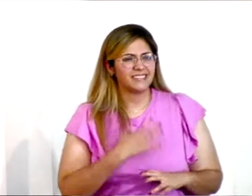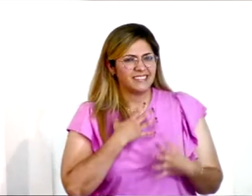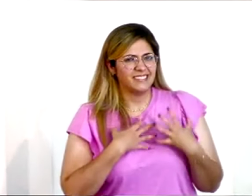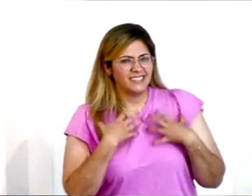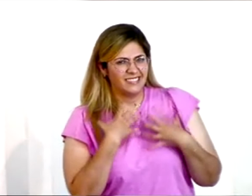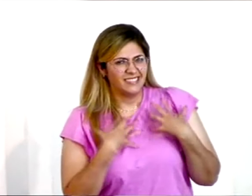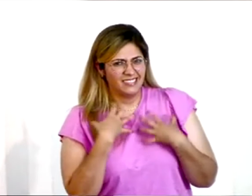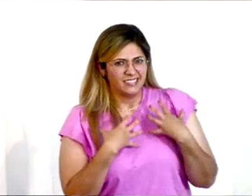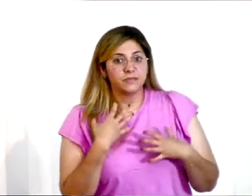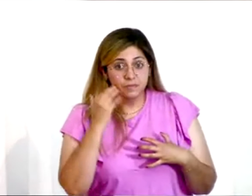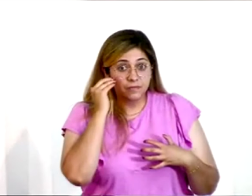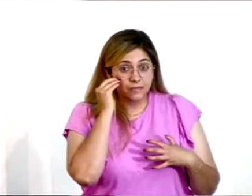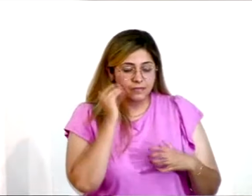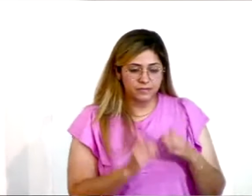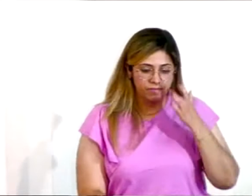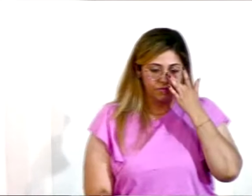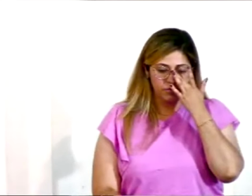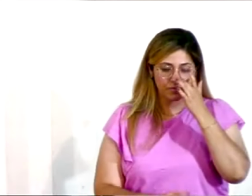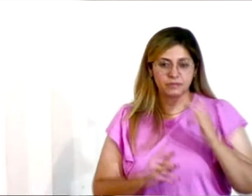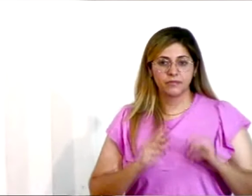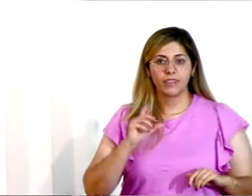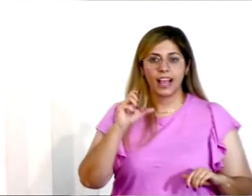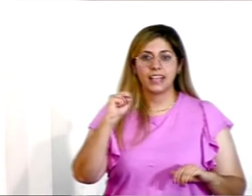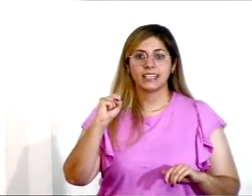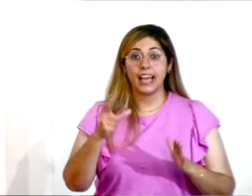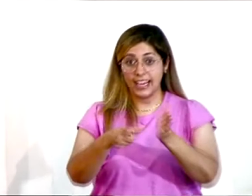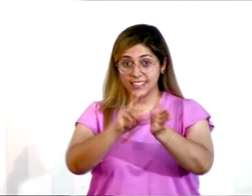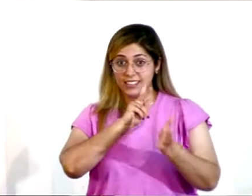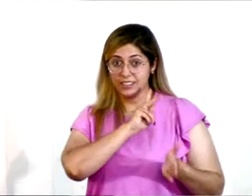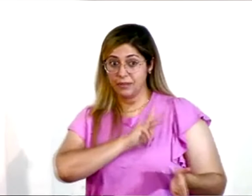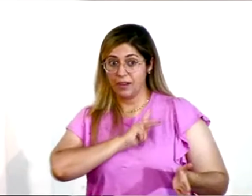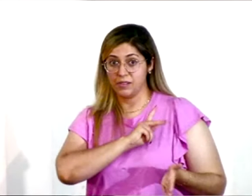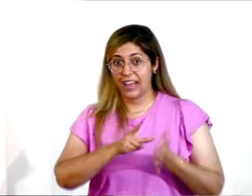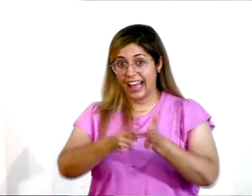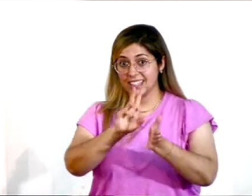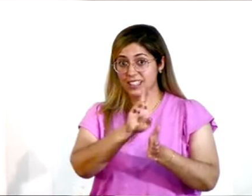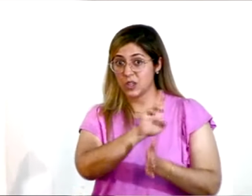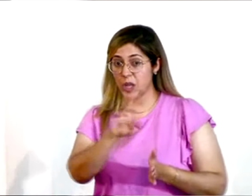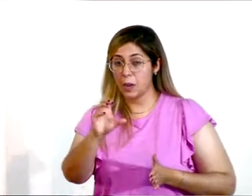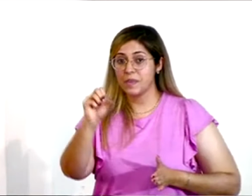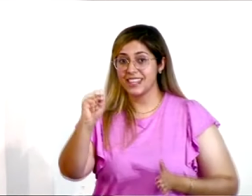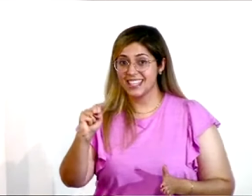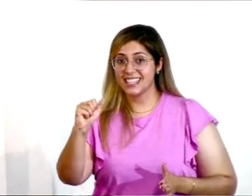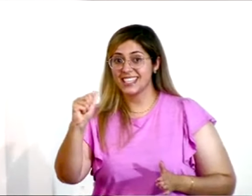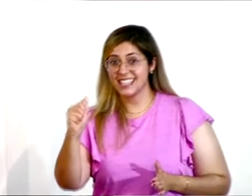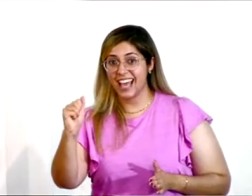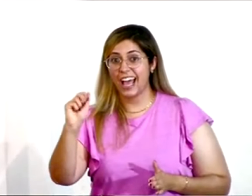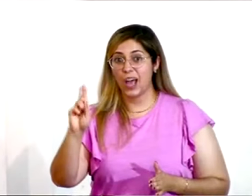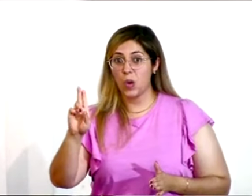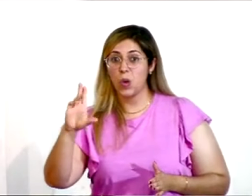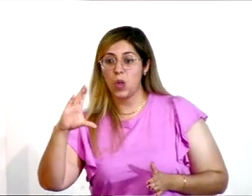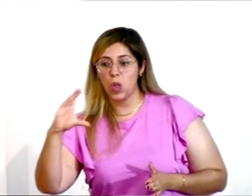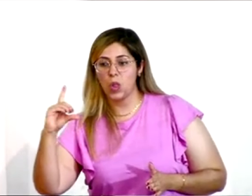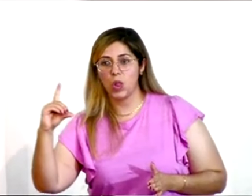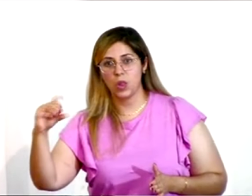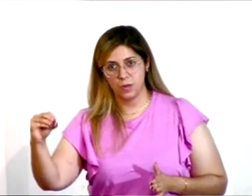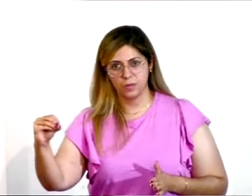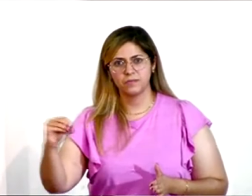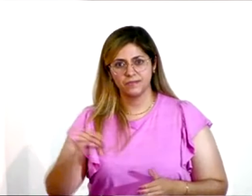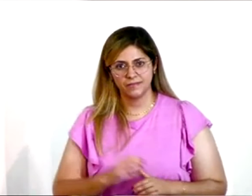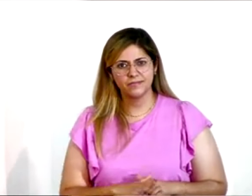9, versículo 1, Saulo é o nome dele. Saulo, por que Saulo? Porque ele é de uma tribo